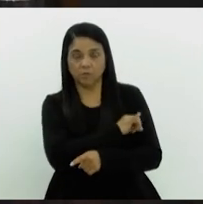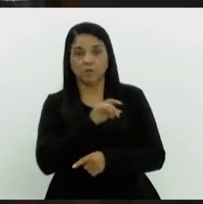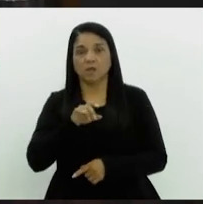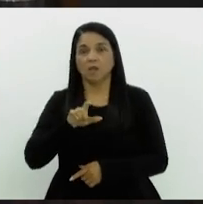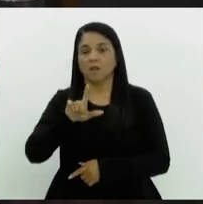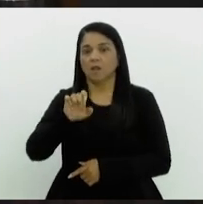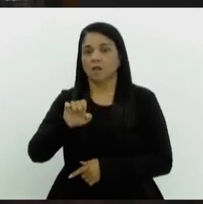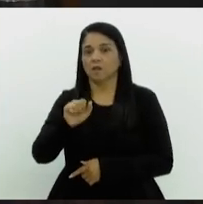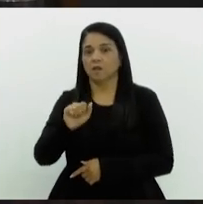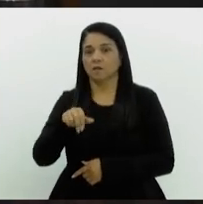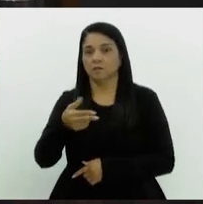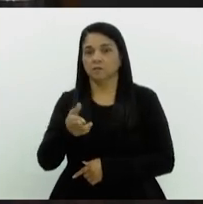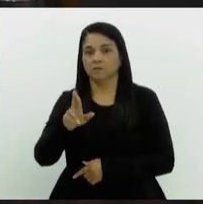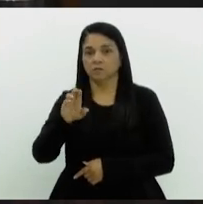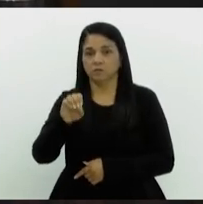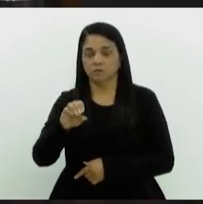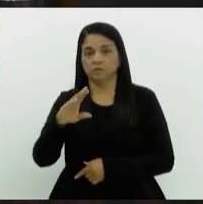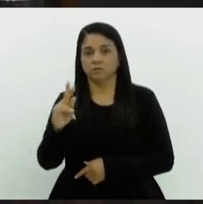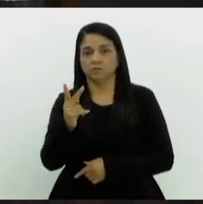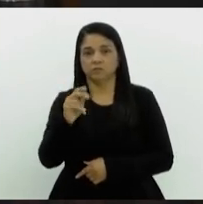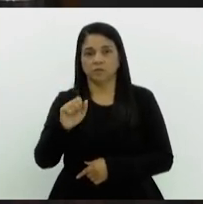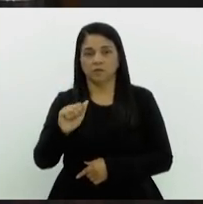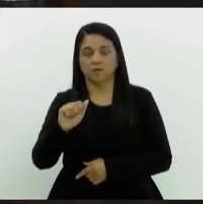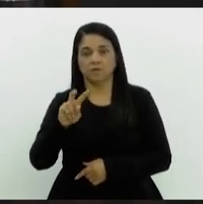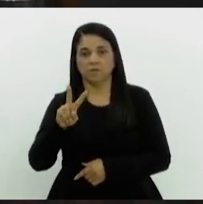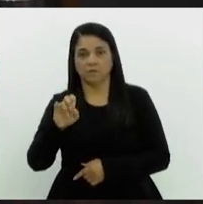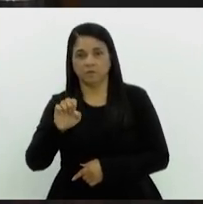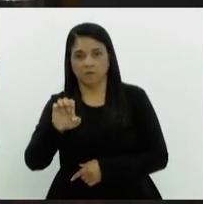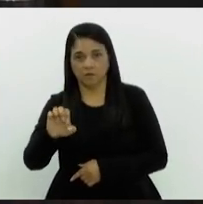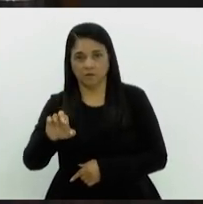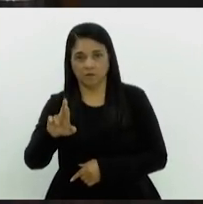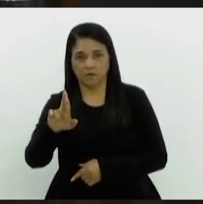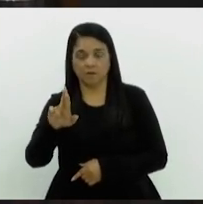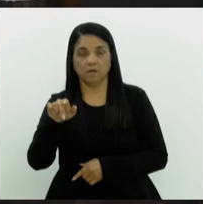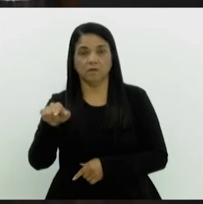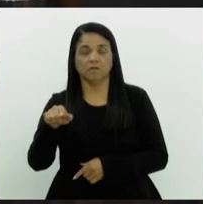Leandro Xavier Maia, RG